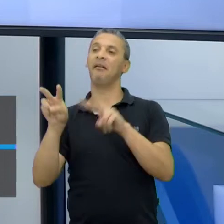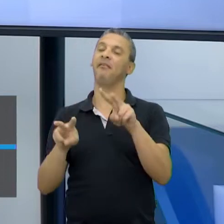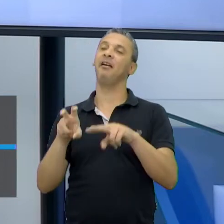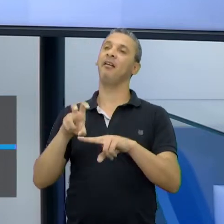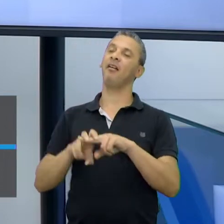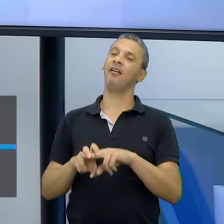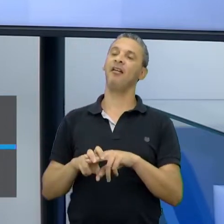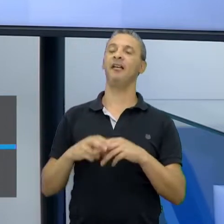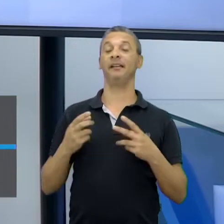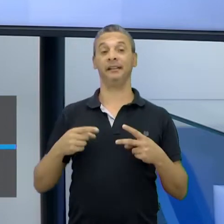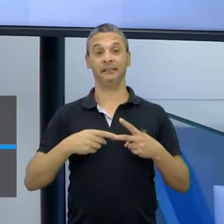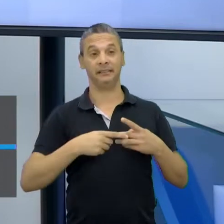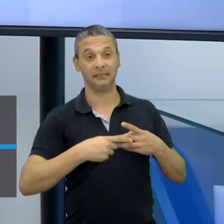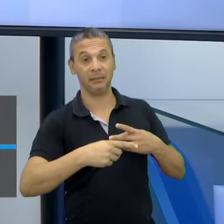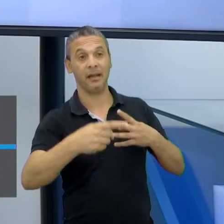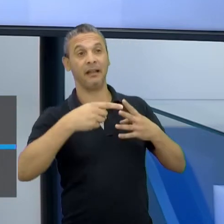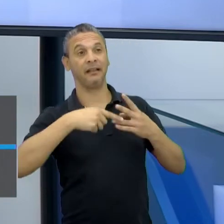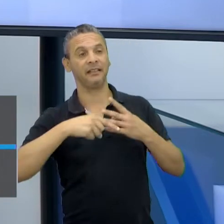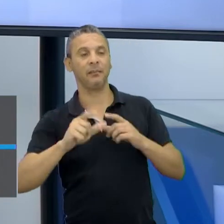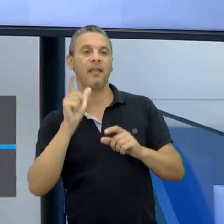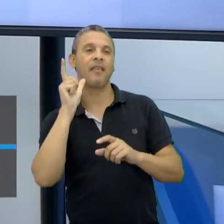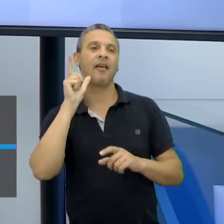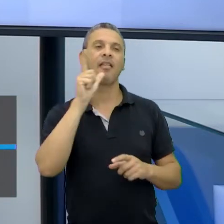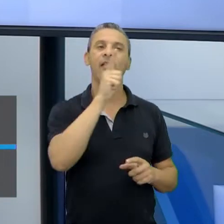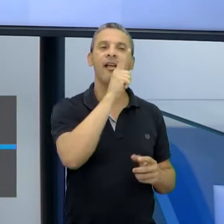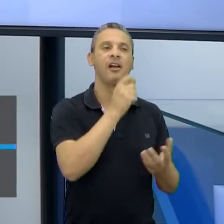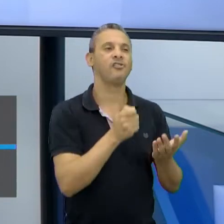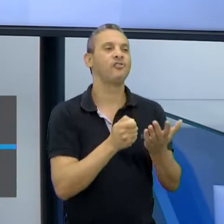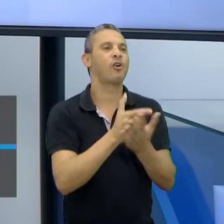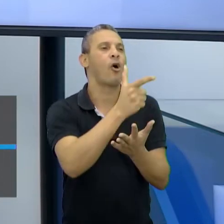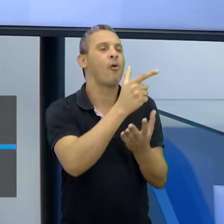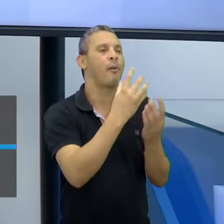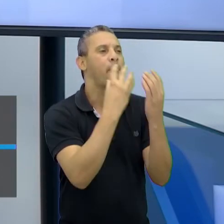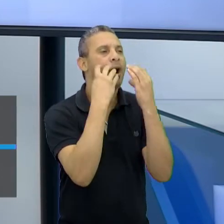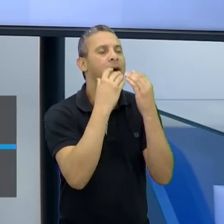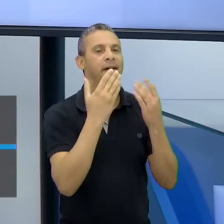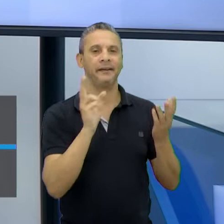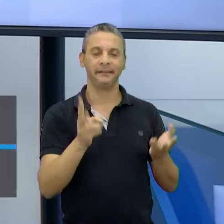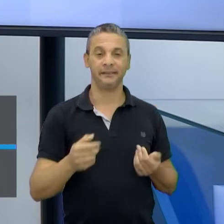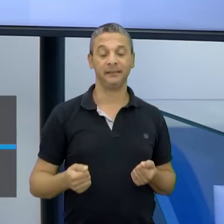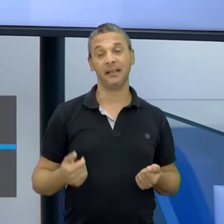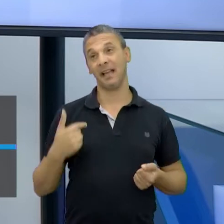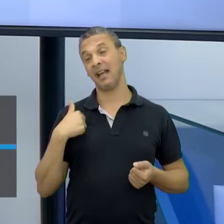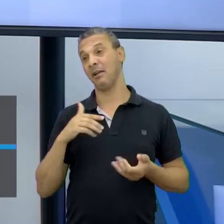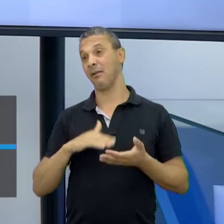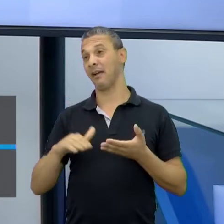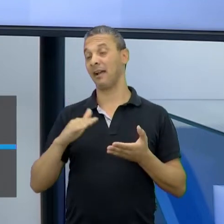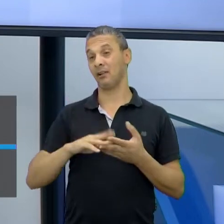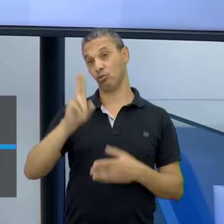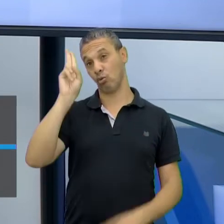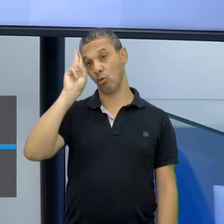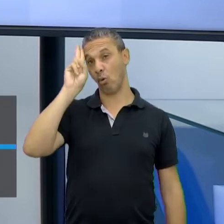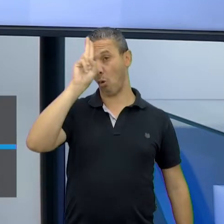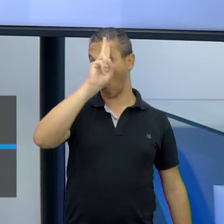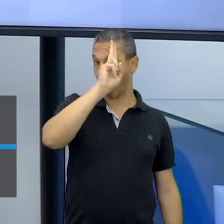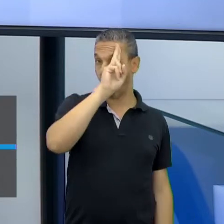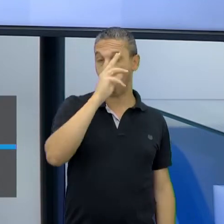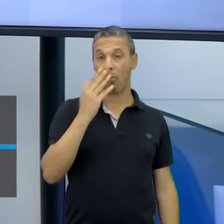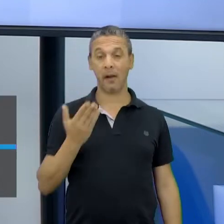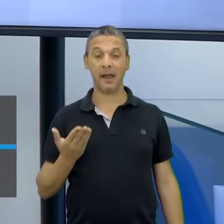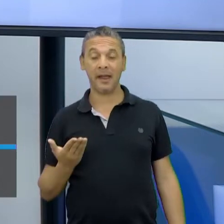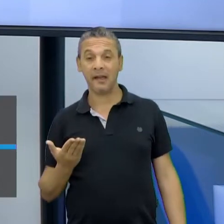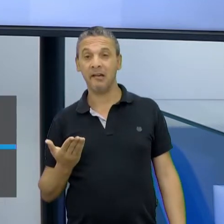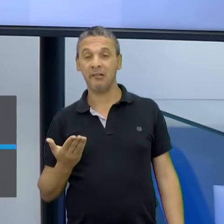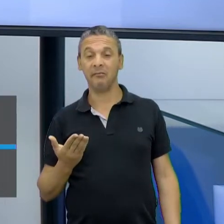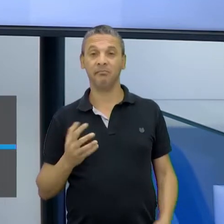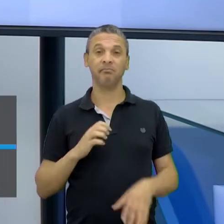Eu vou toda semana ao fast food, tu coloca lá quanto você gasta. Eu gasto com Uber, né, com carro, transporte